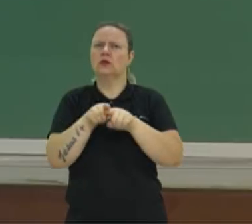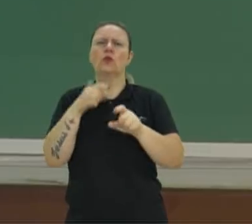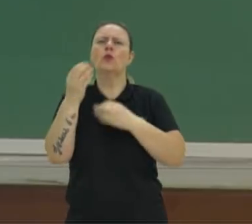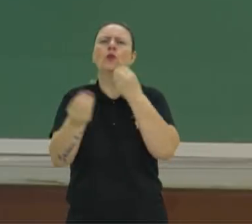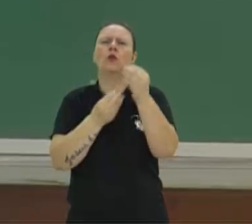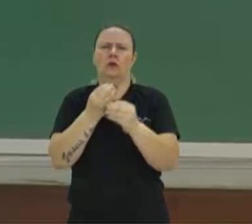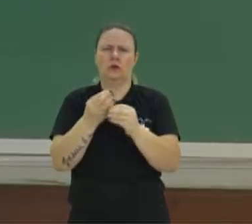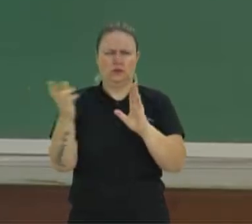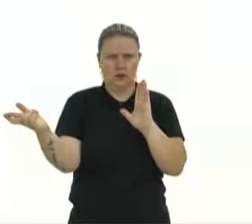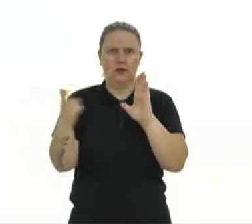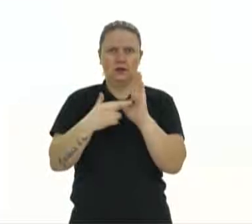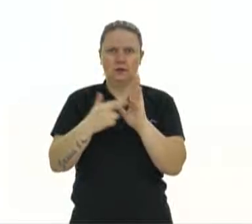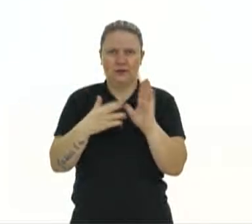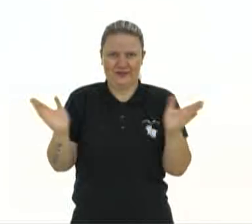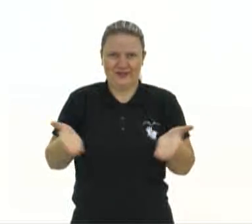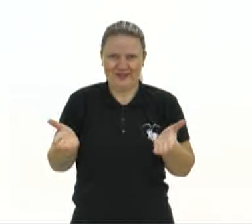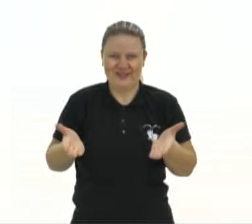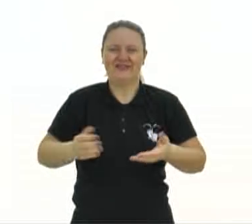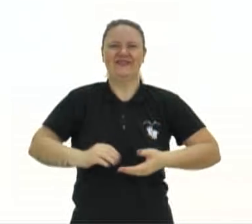produzido. Responda.